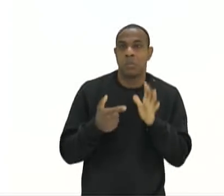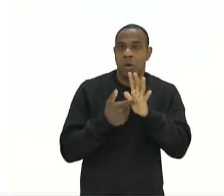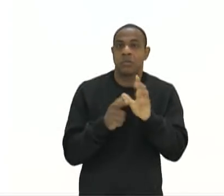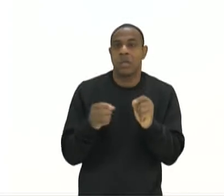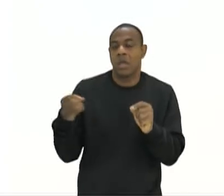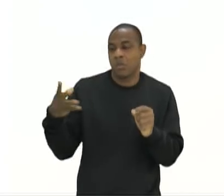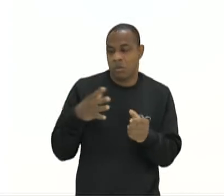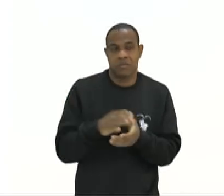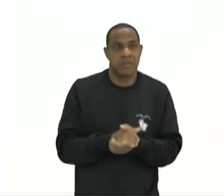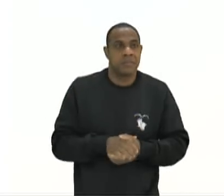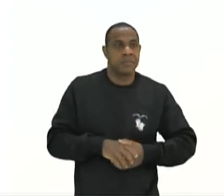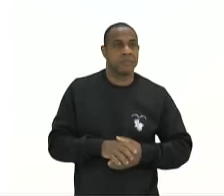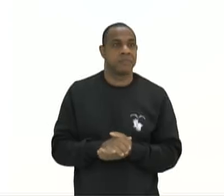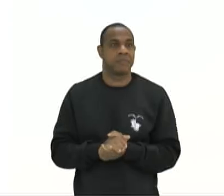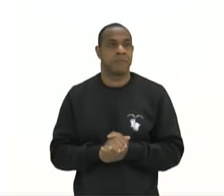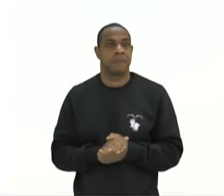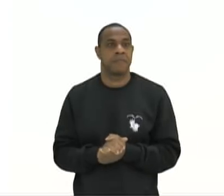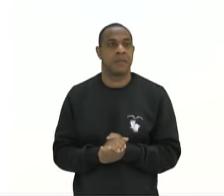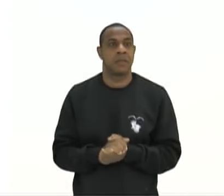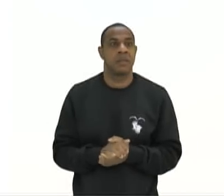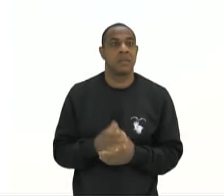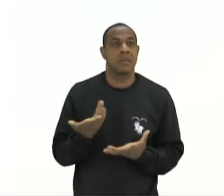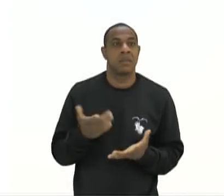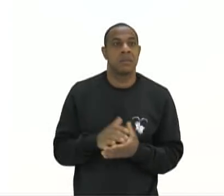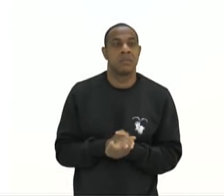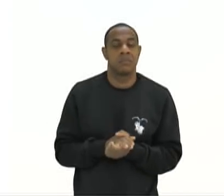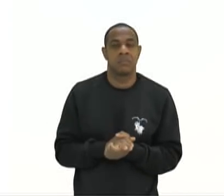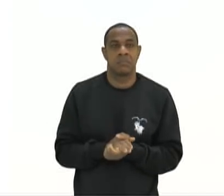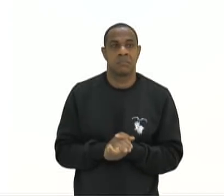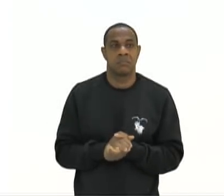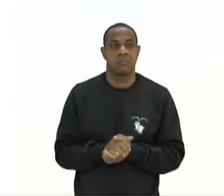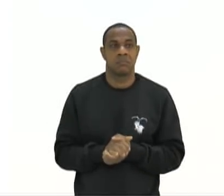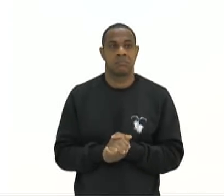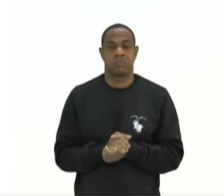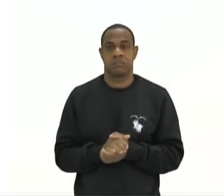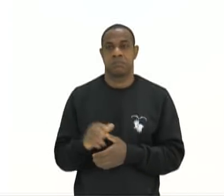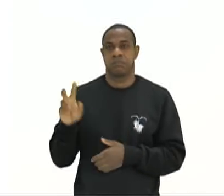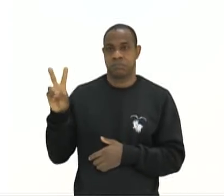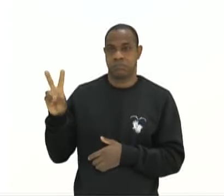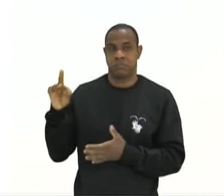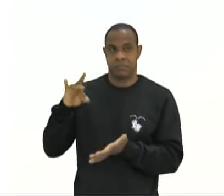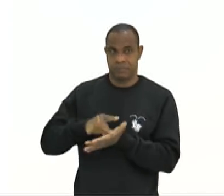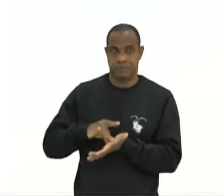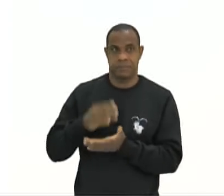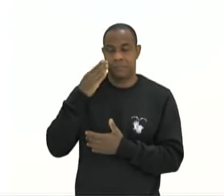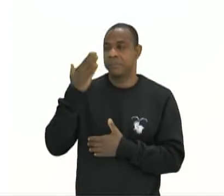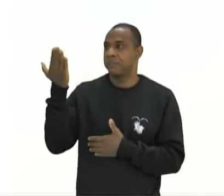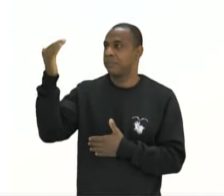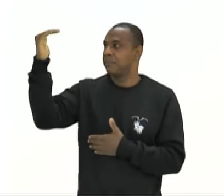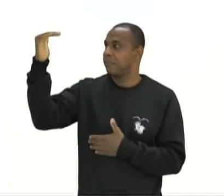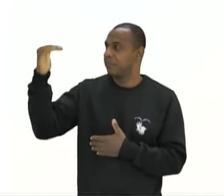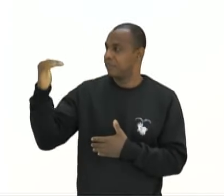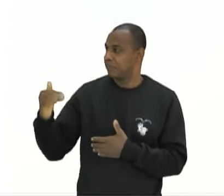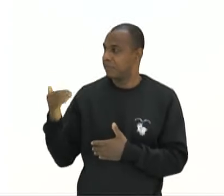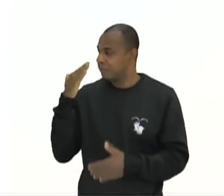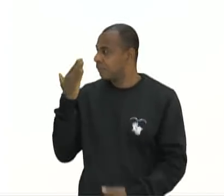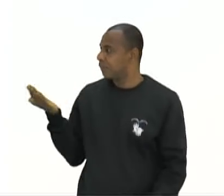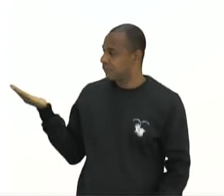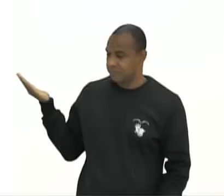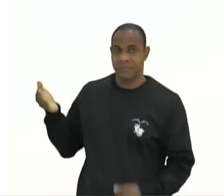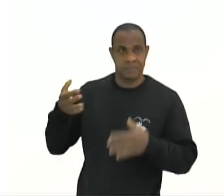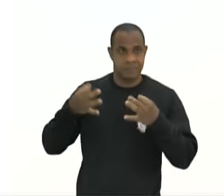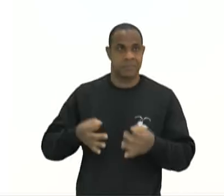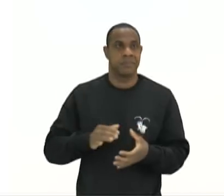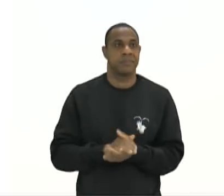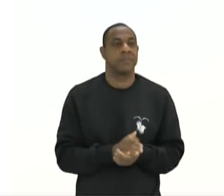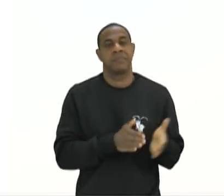de onda a cada frente de onda. Perfeito, é exatamente esse o princípio que estamos analisando. Avançando então, ali para a nossa